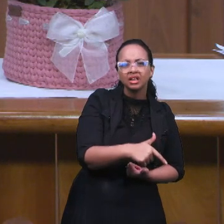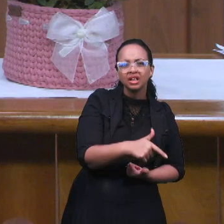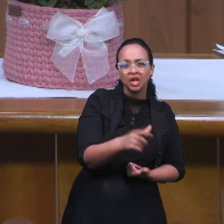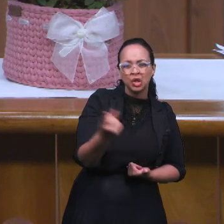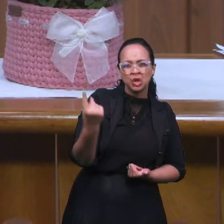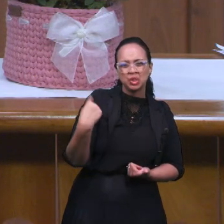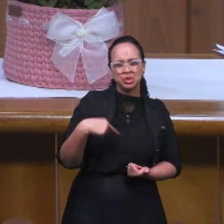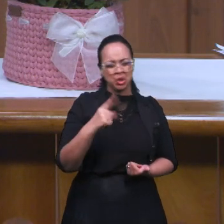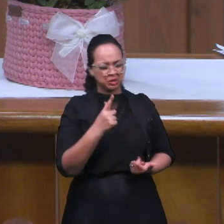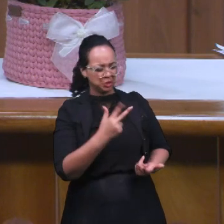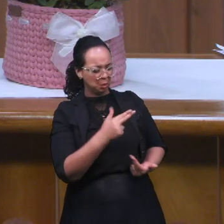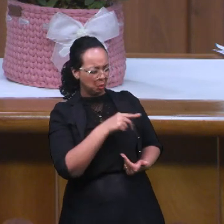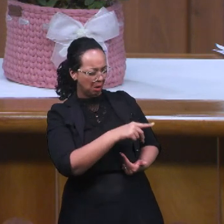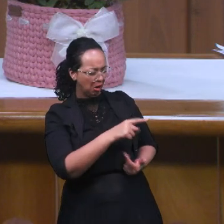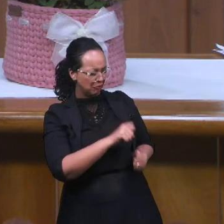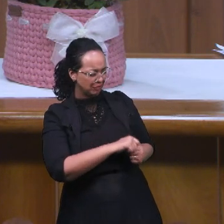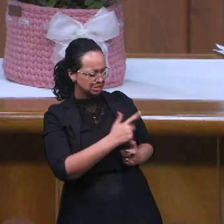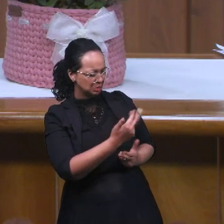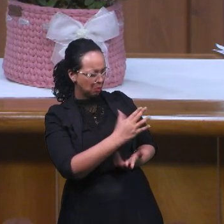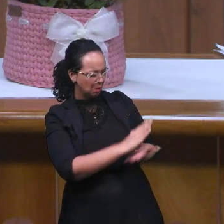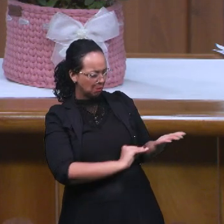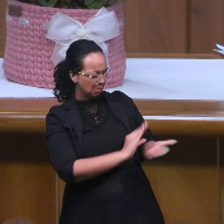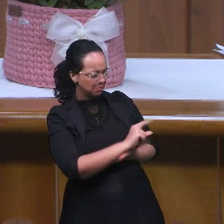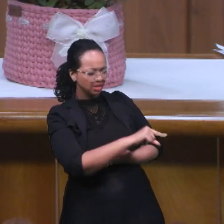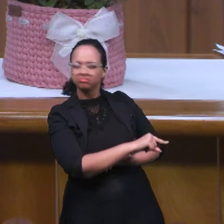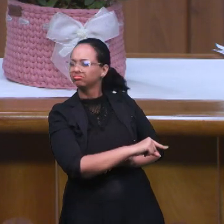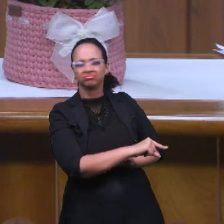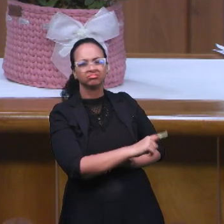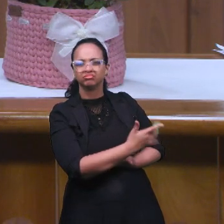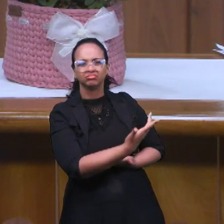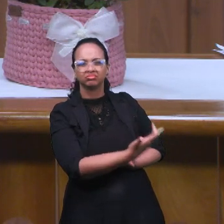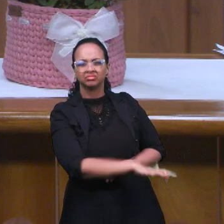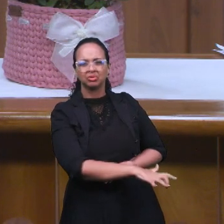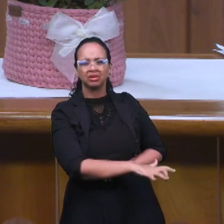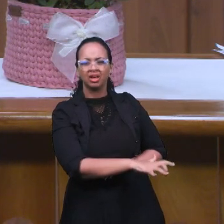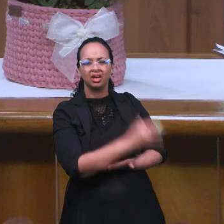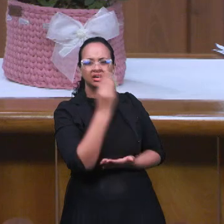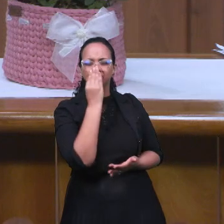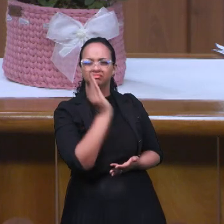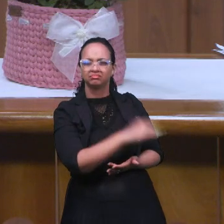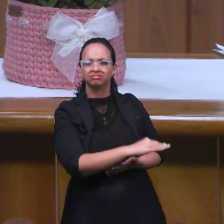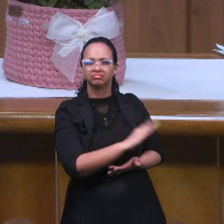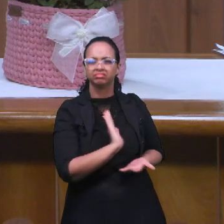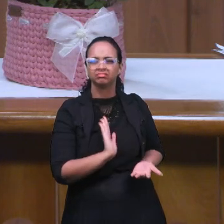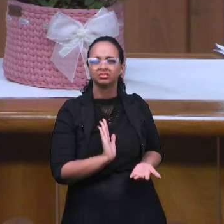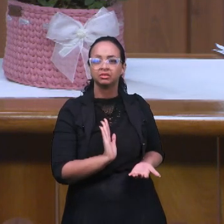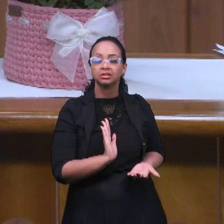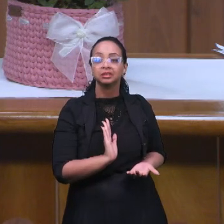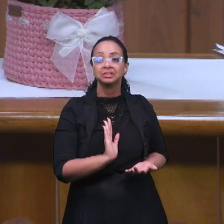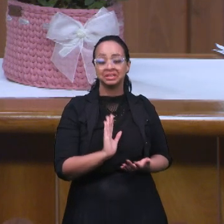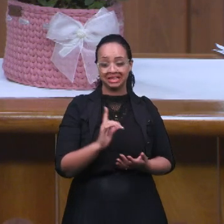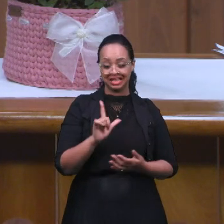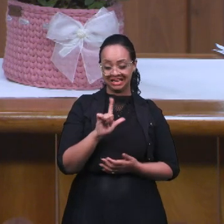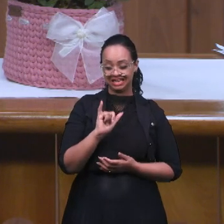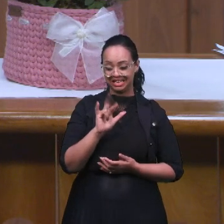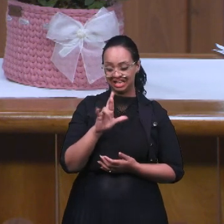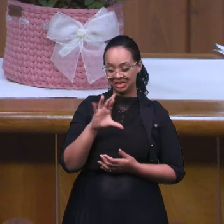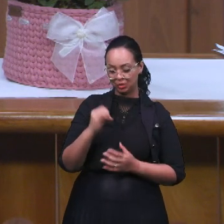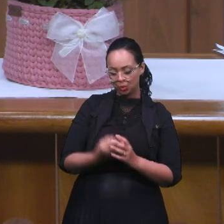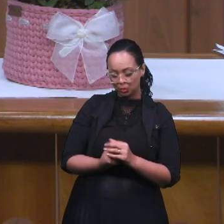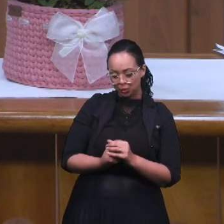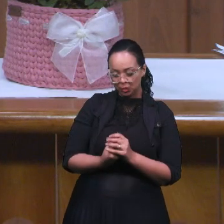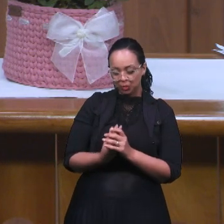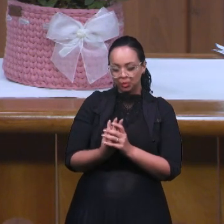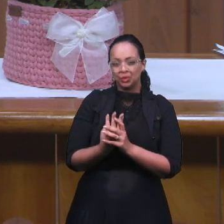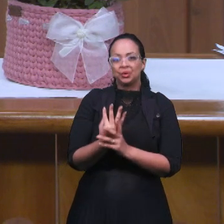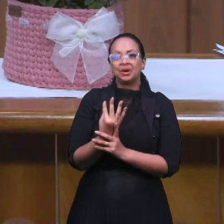somos do mundo, nós não queremos isso aqui. Isso aqui não... Então, nós subimos O lírio, ele sobe, ele sai do